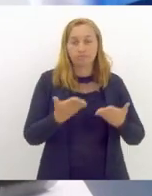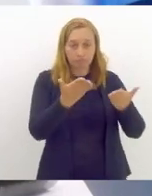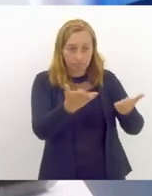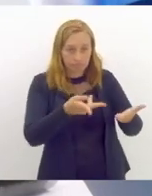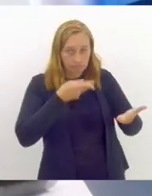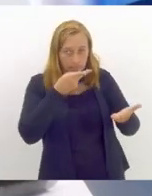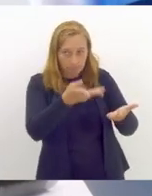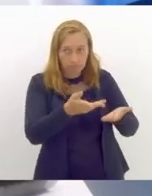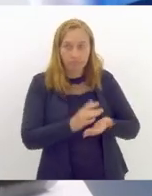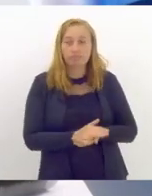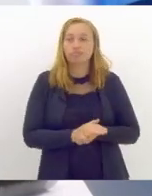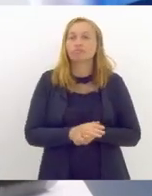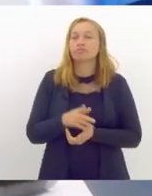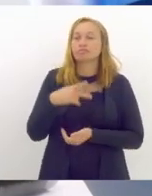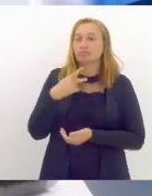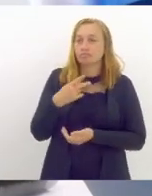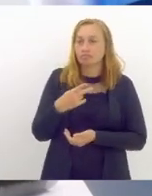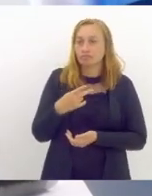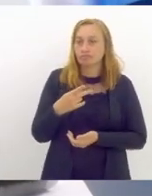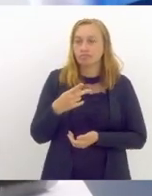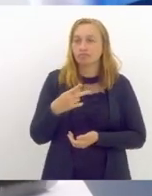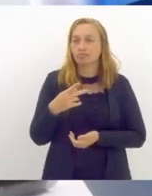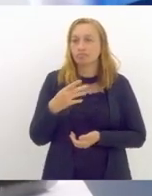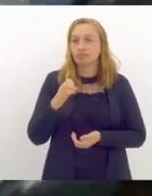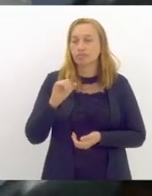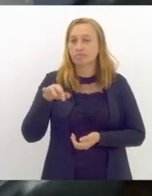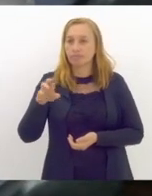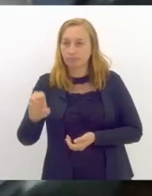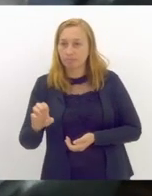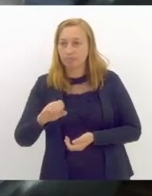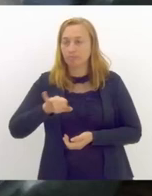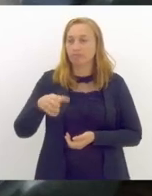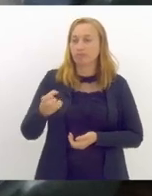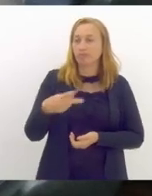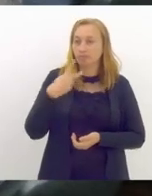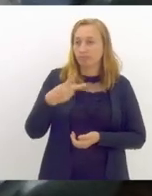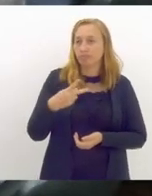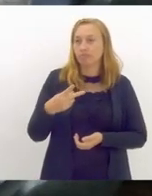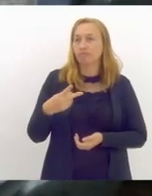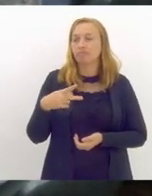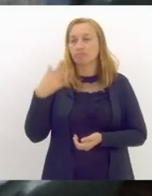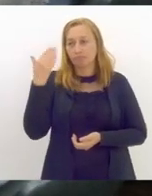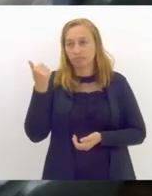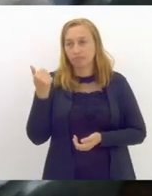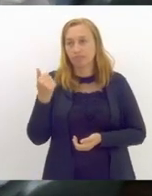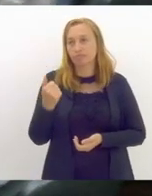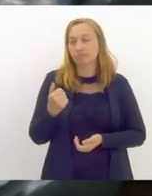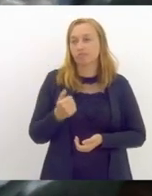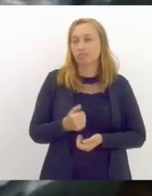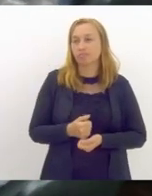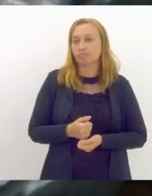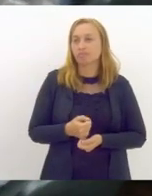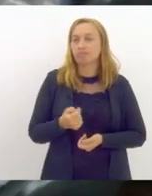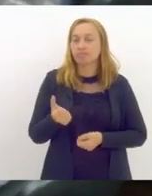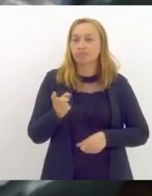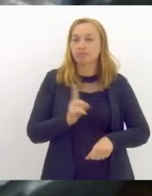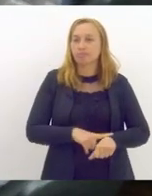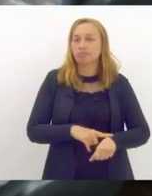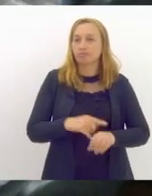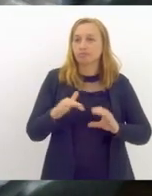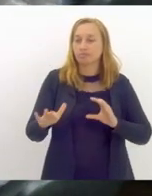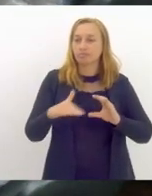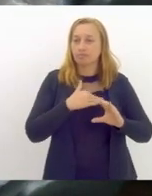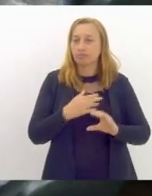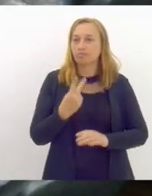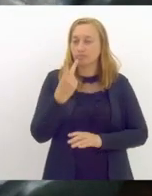não só para como eu fui citar a emerj eu também posso agora pouco tempo realmente vocês enviaram